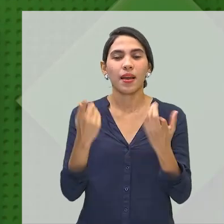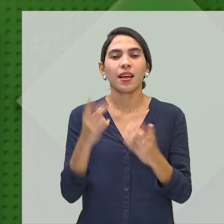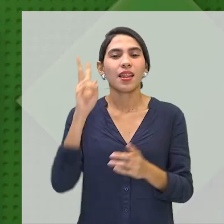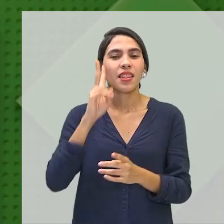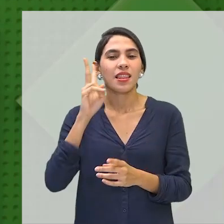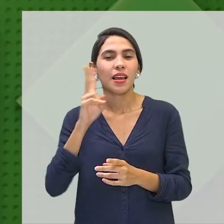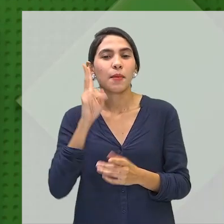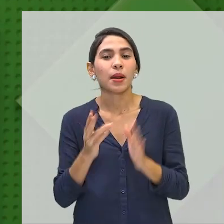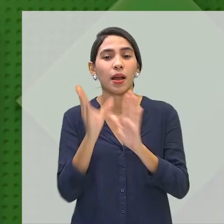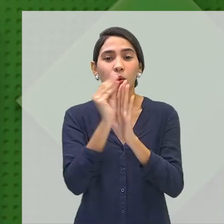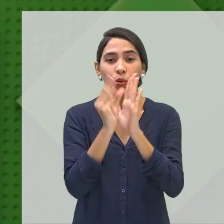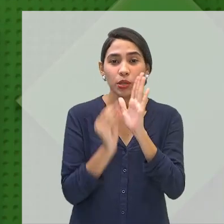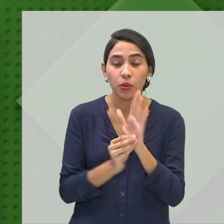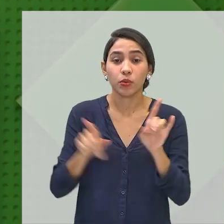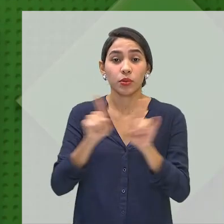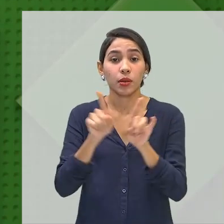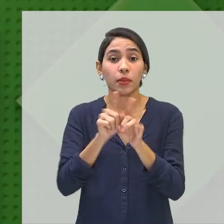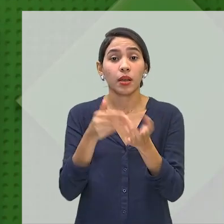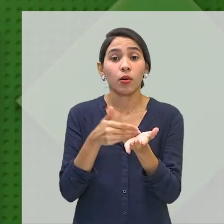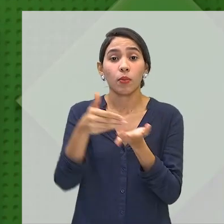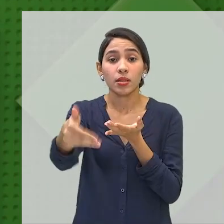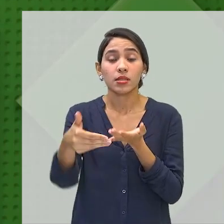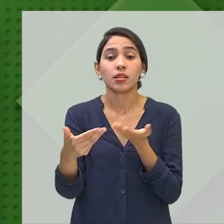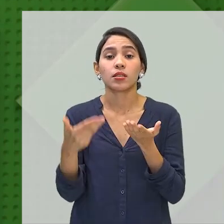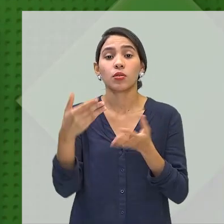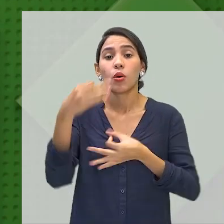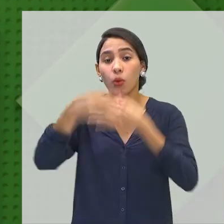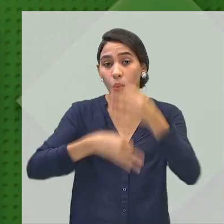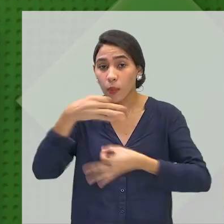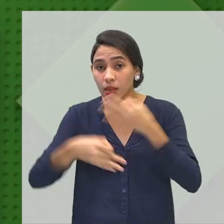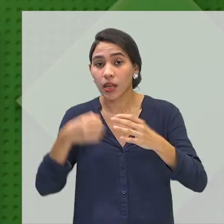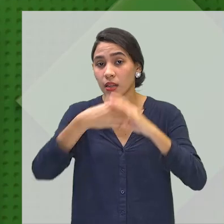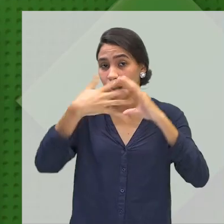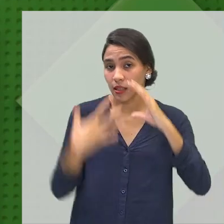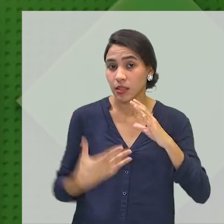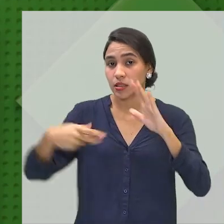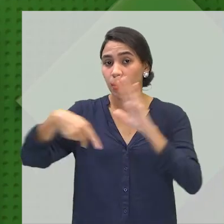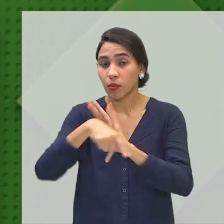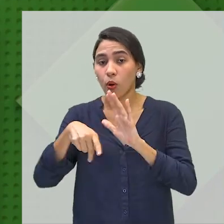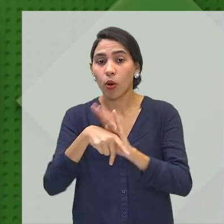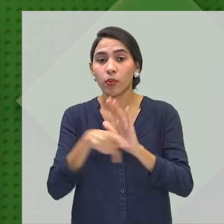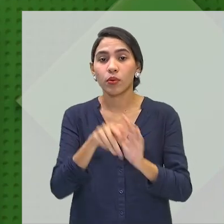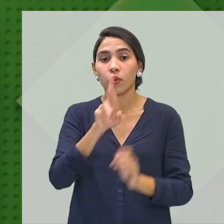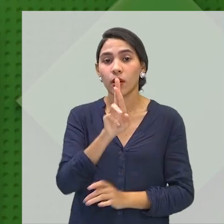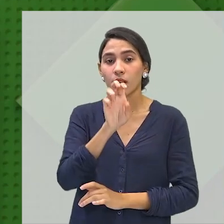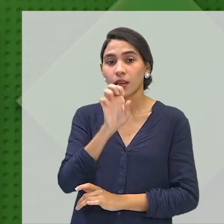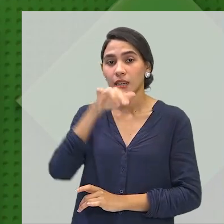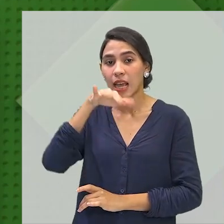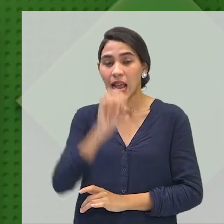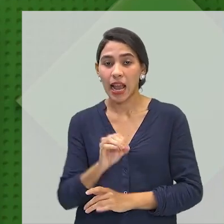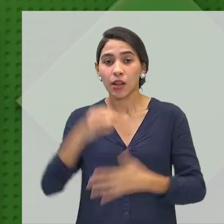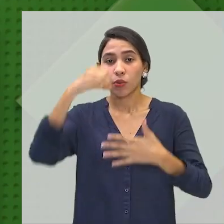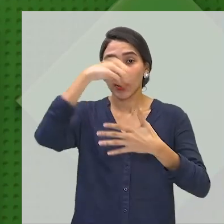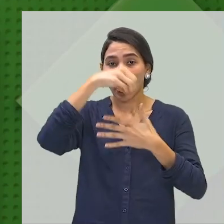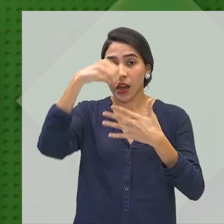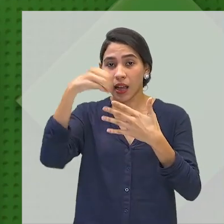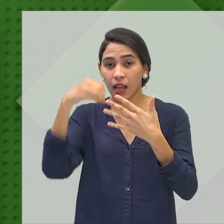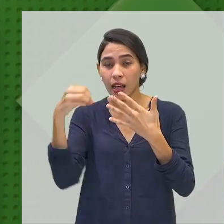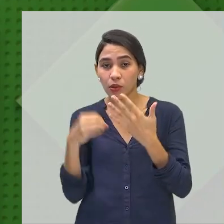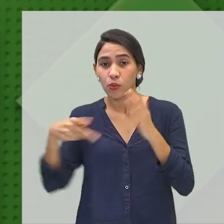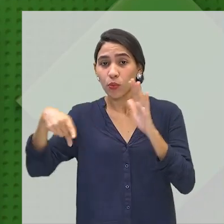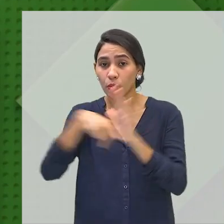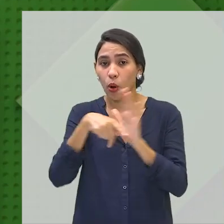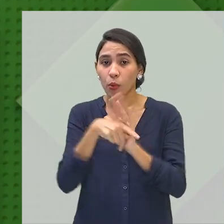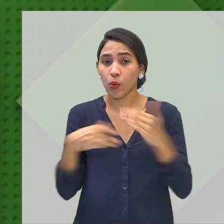rever os nossos conteúdos e iniciando os comentários ali, as características sobre o reino animal. E a gente viu ali as suas